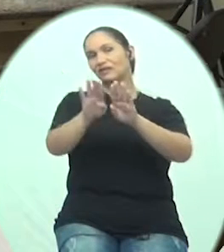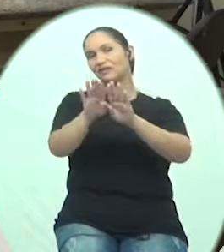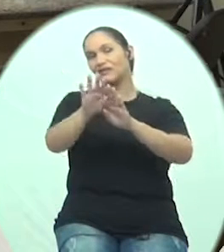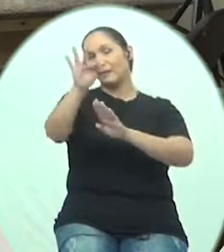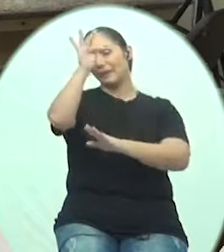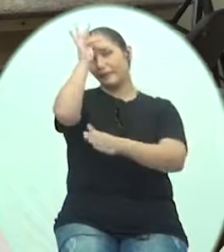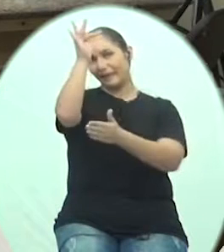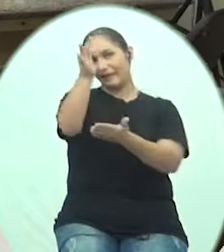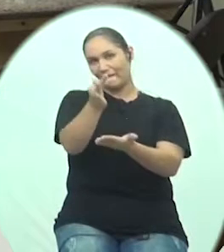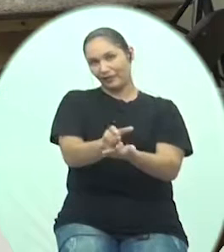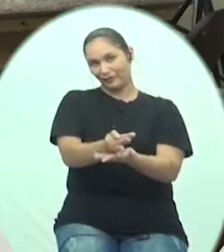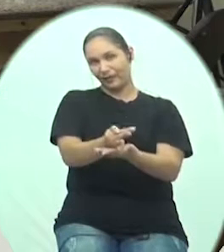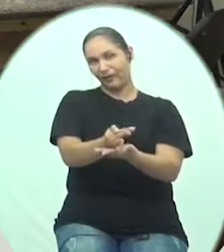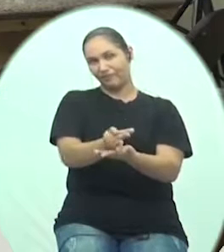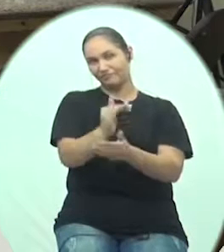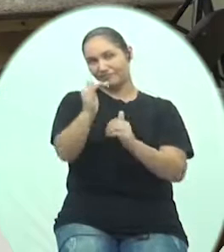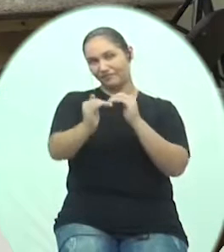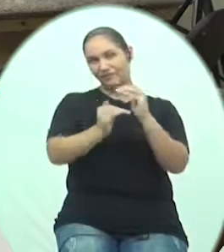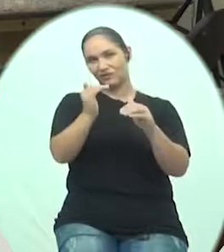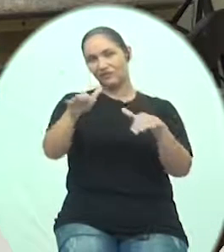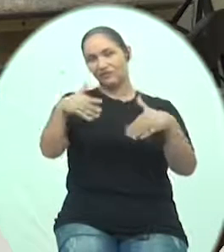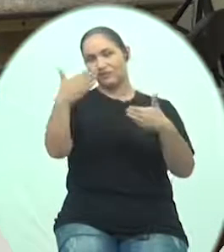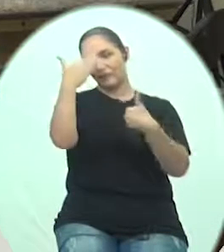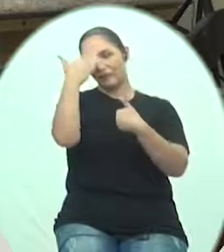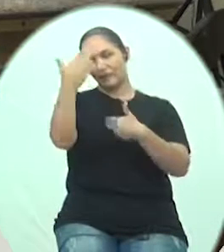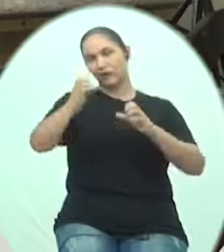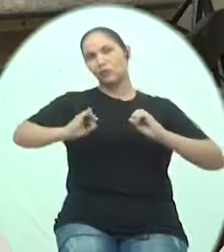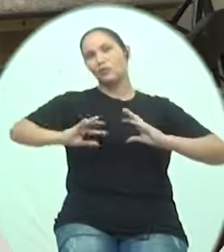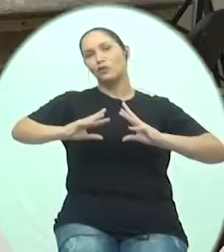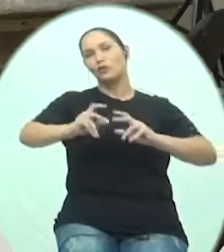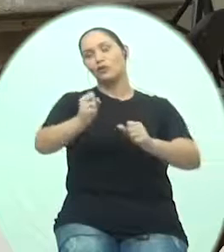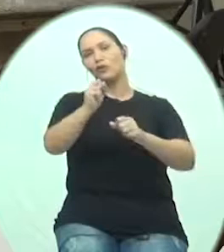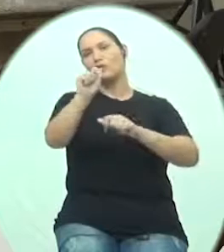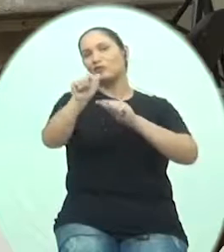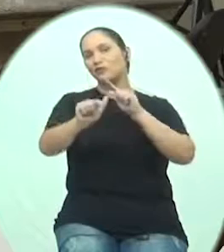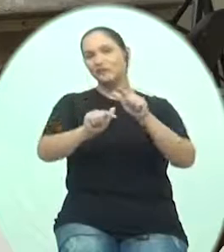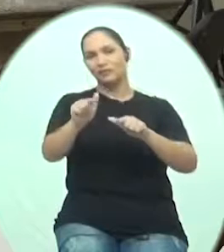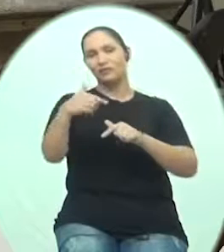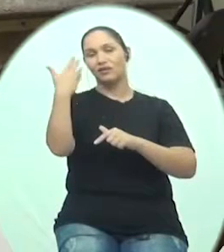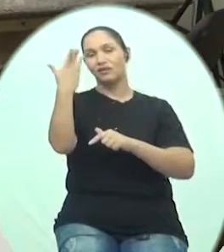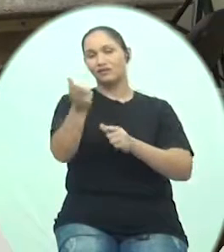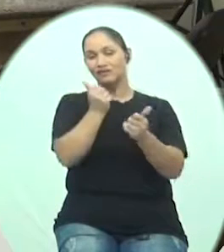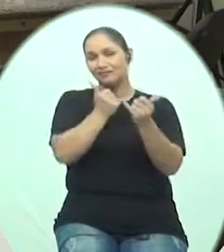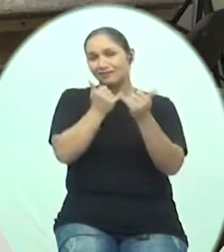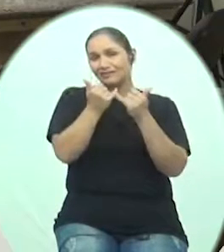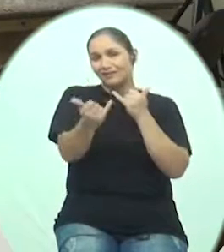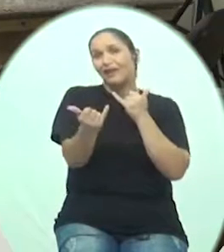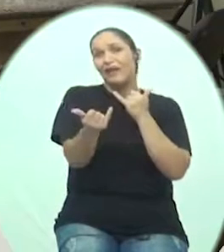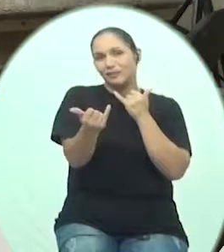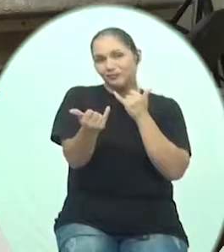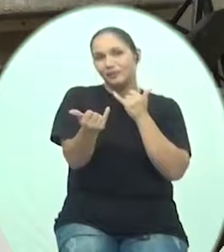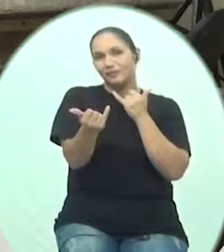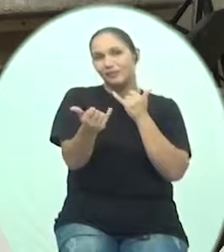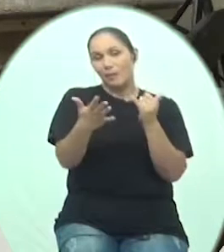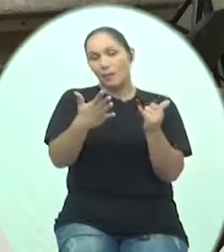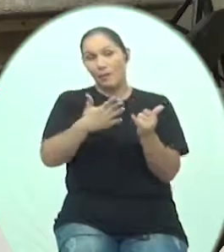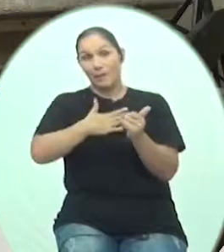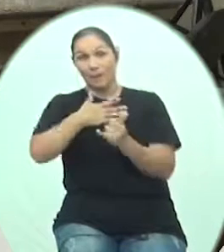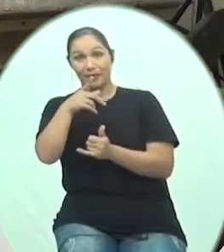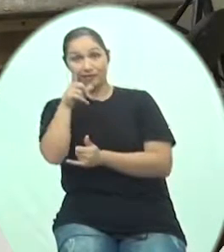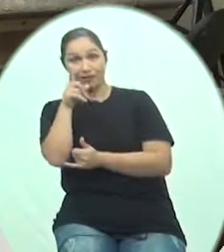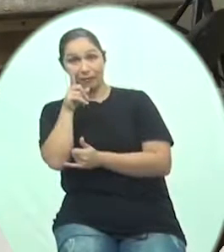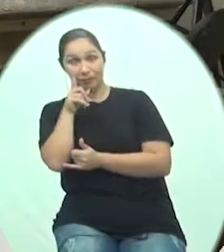só o que eu tenho dizer pro o Senhor muito obrigado por tudo que o senhor faz eh tem o exemplo desde lá dentro de casa até porque a minha mãe foi